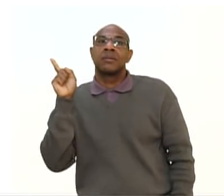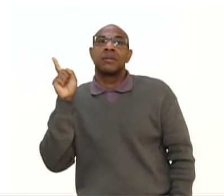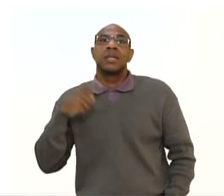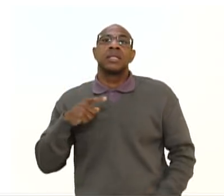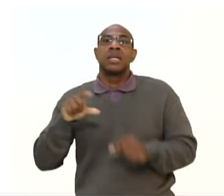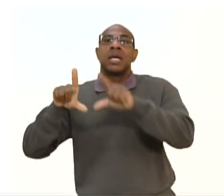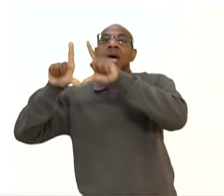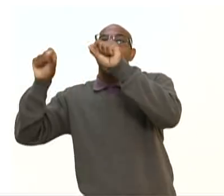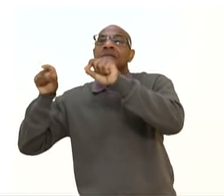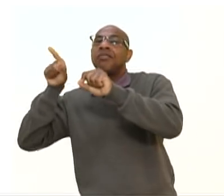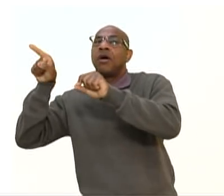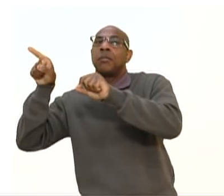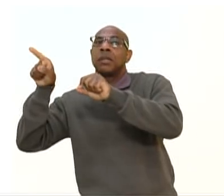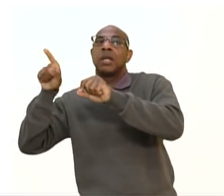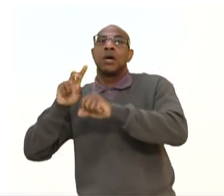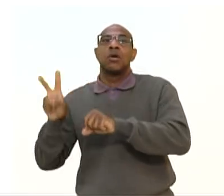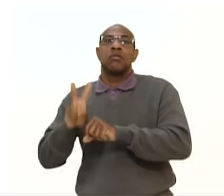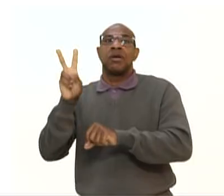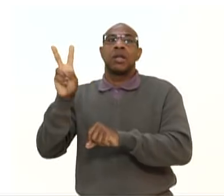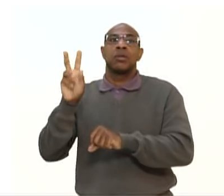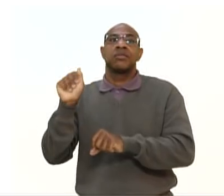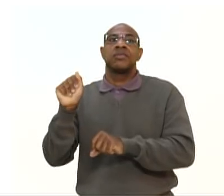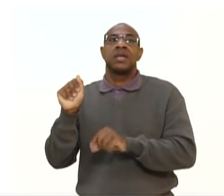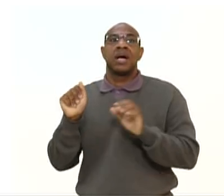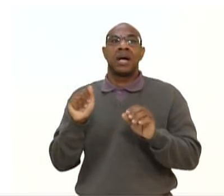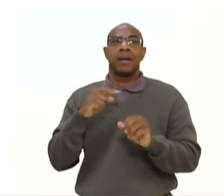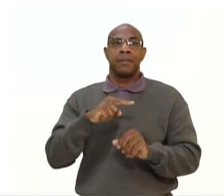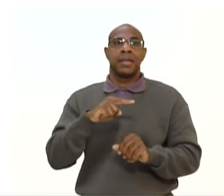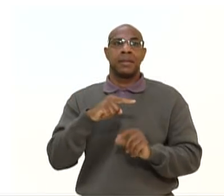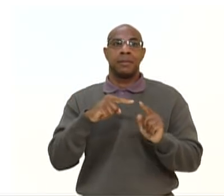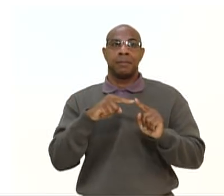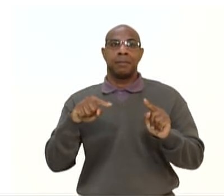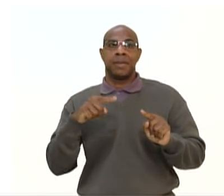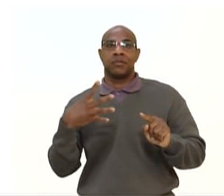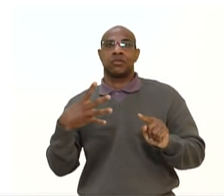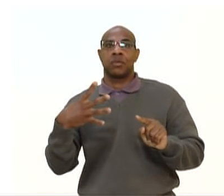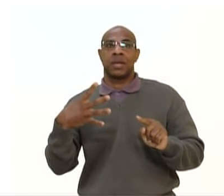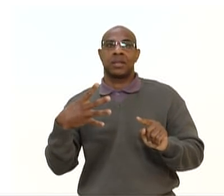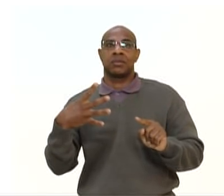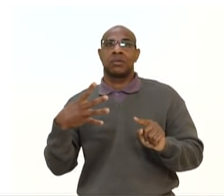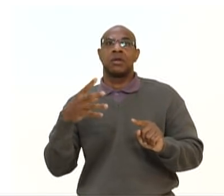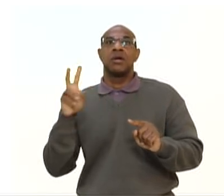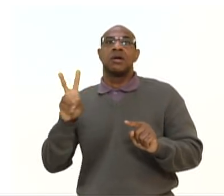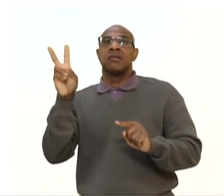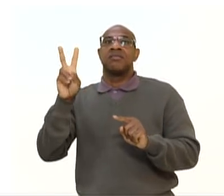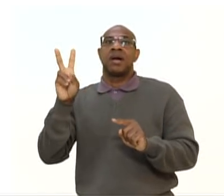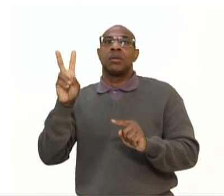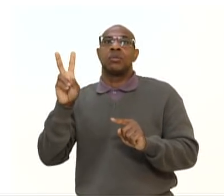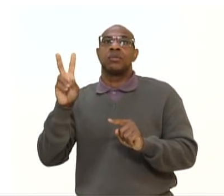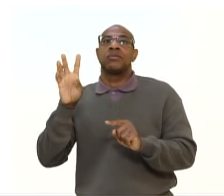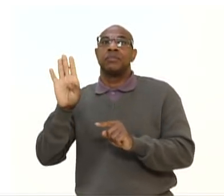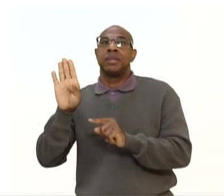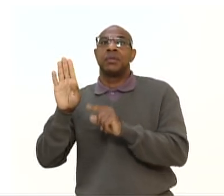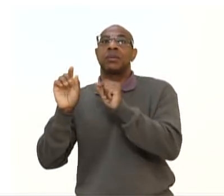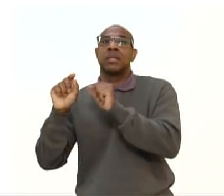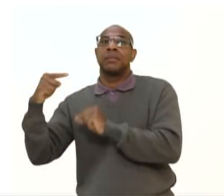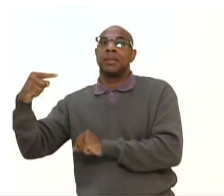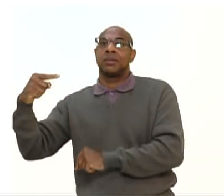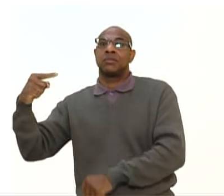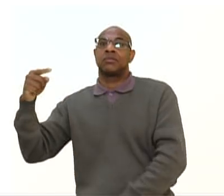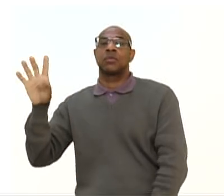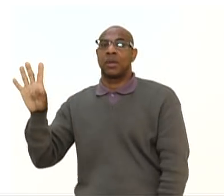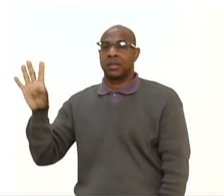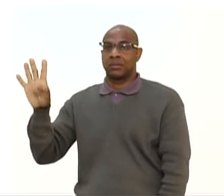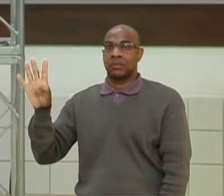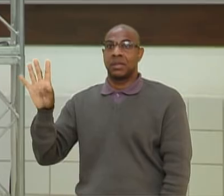fórmula. O valor de A aqui vale menos 4 e o valor de B vale menos 4. Então,